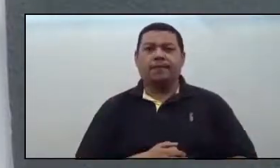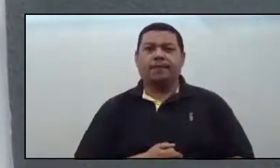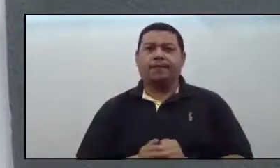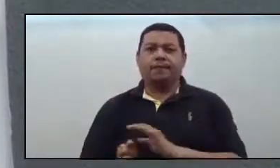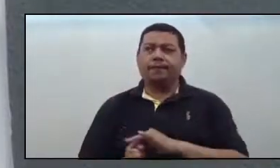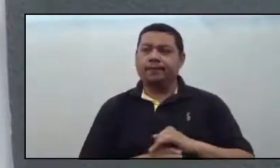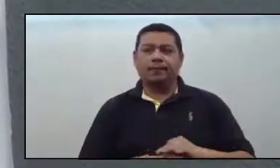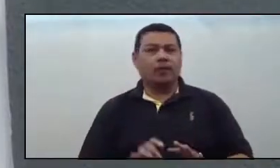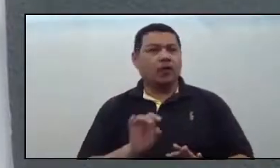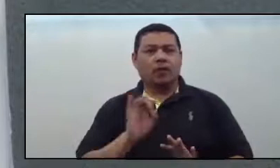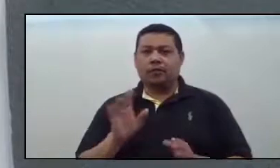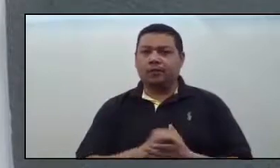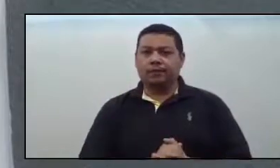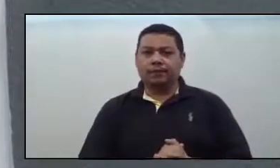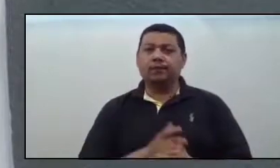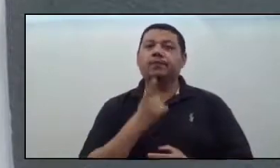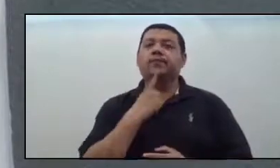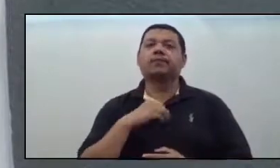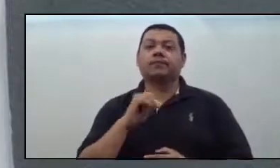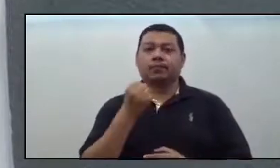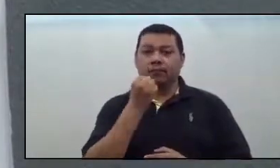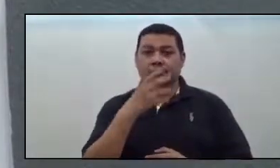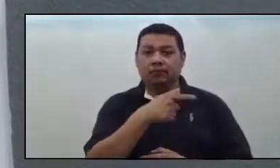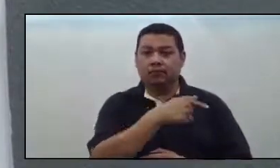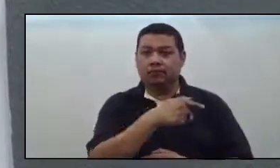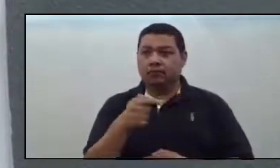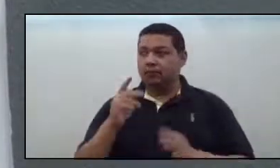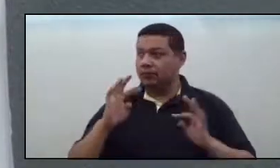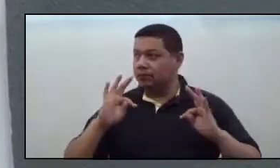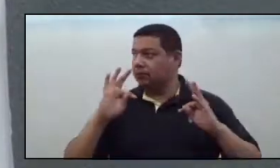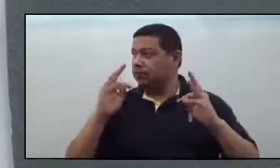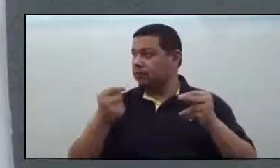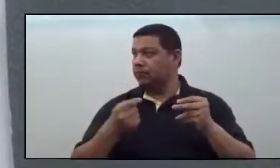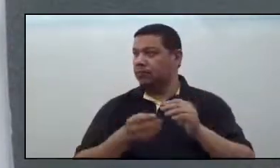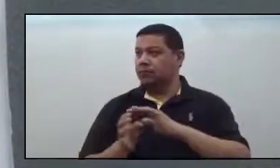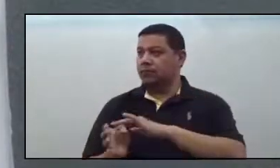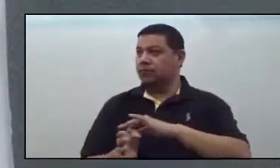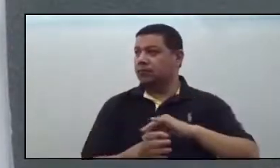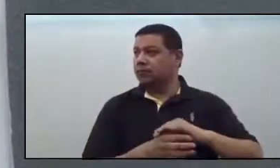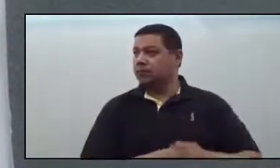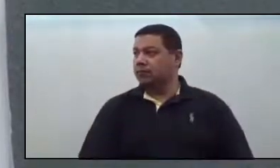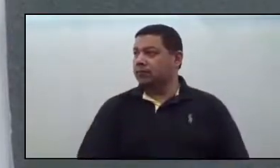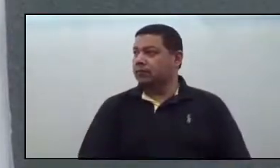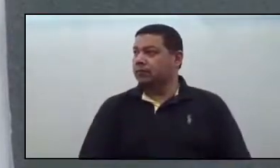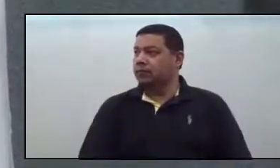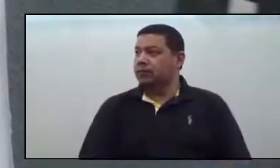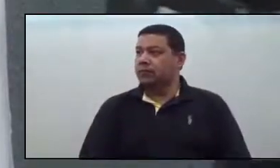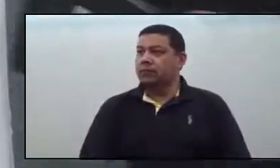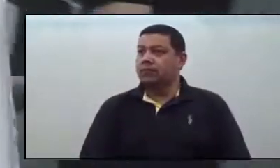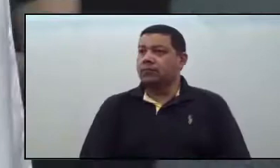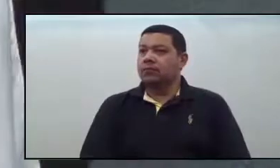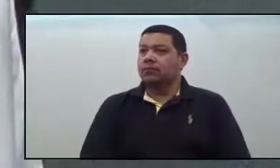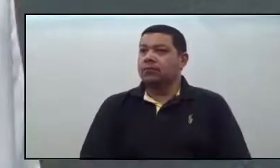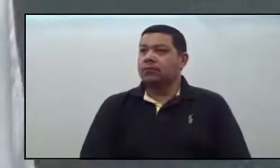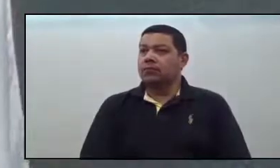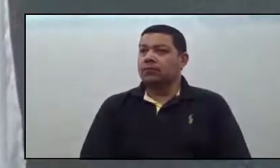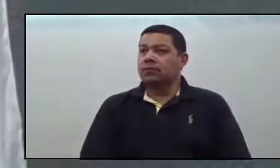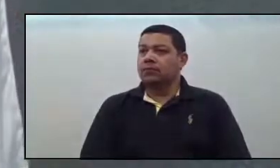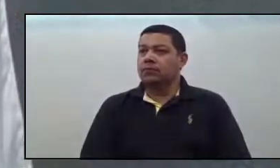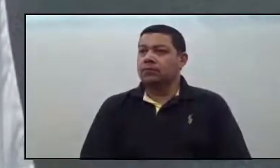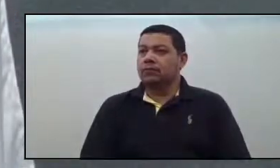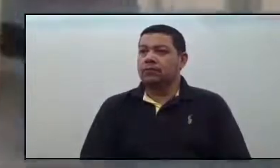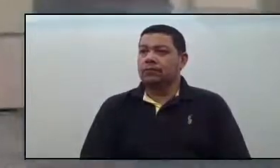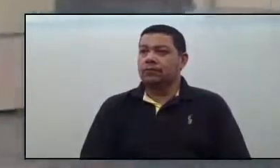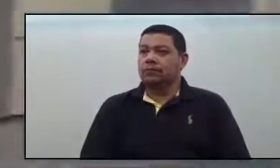No demais, desejar uma boa semana a todos. Vereador, e agradeço. Me concede uma parte? Pois não, Minduim. O senhor falando